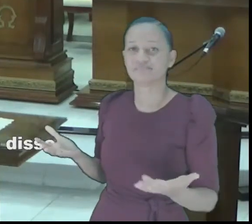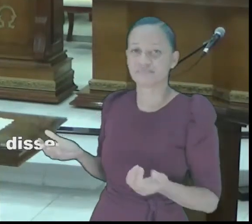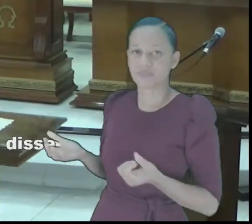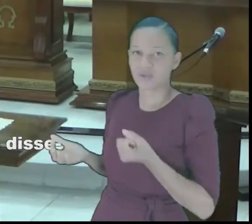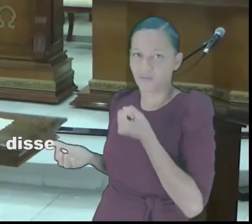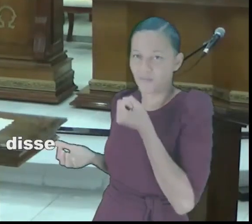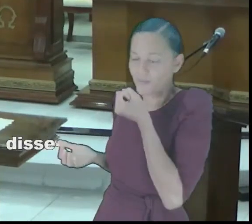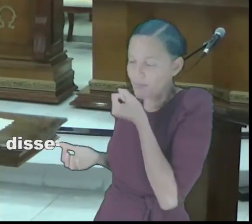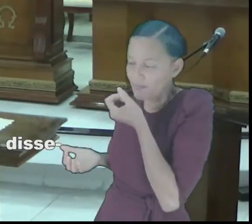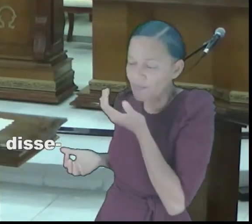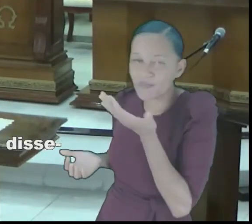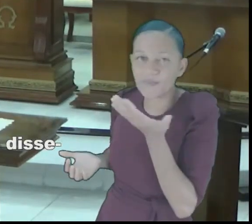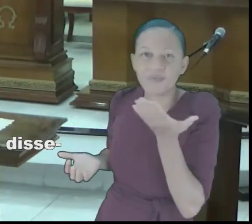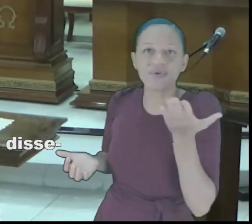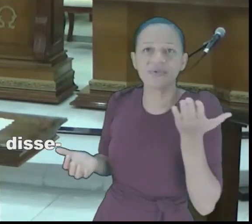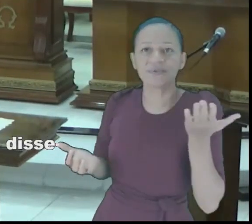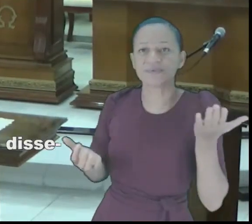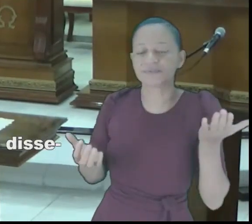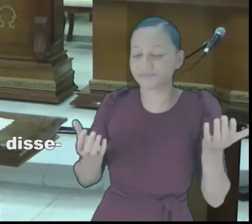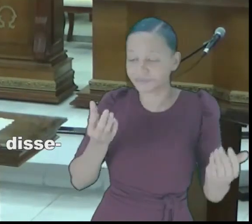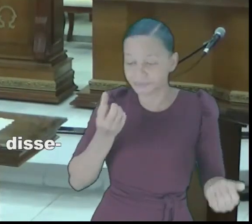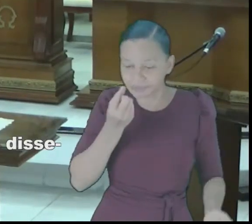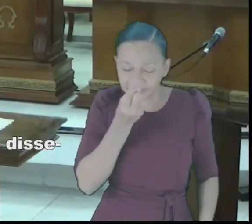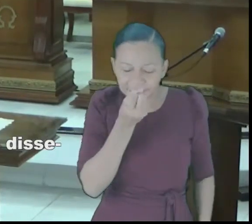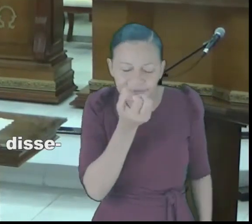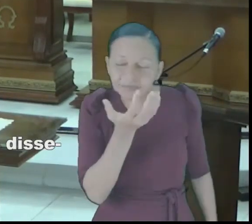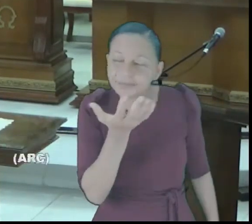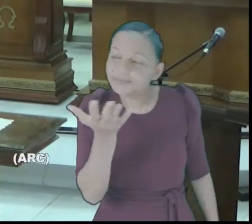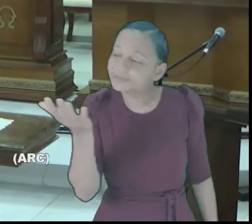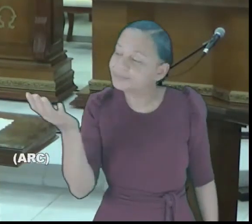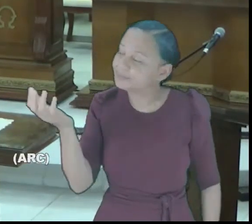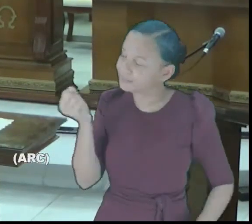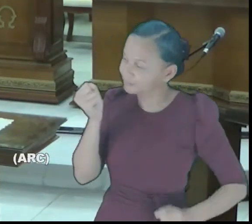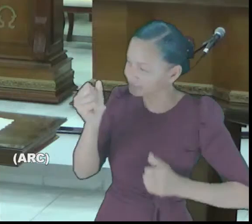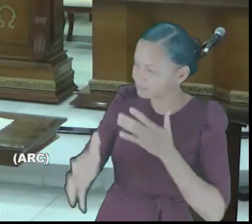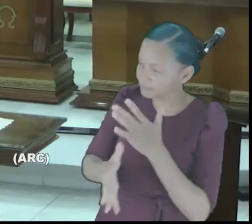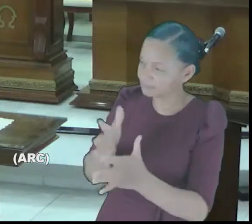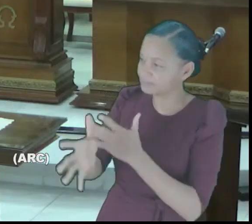assoprou sobre eles e disse-lhes,